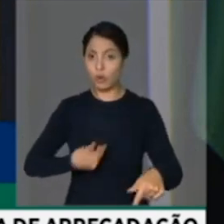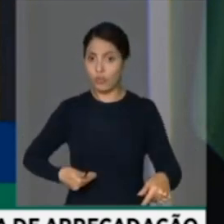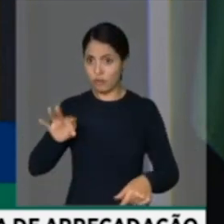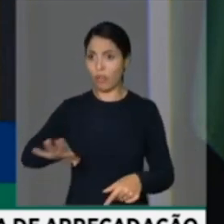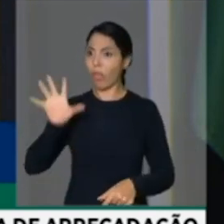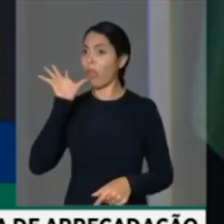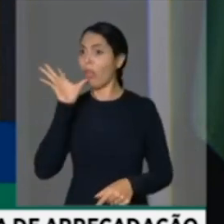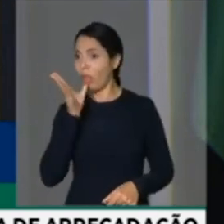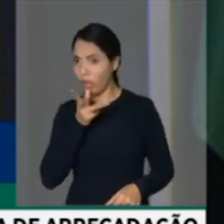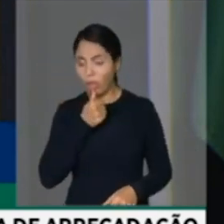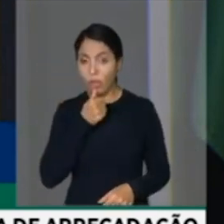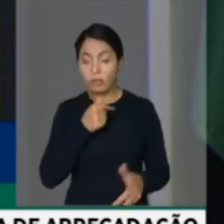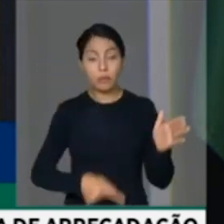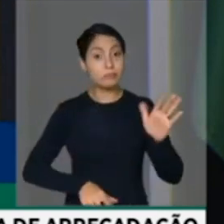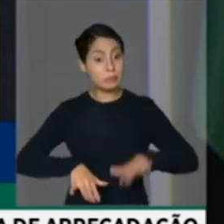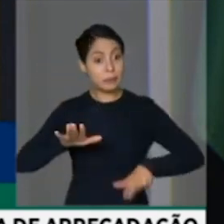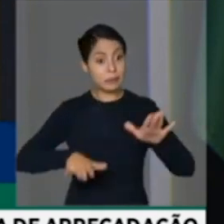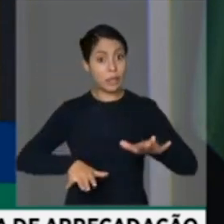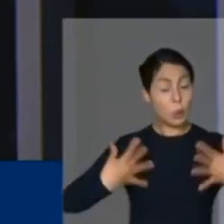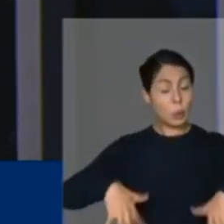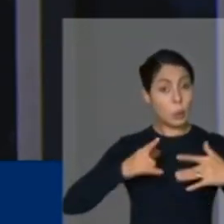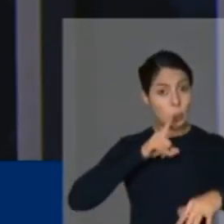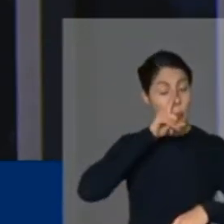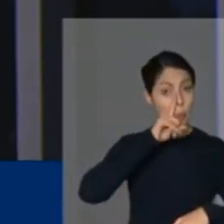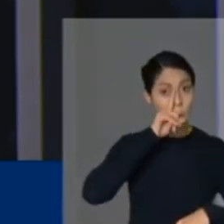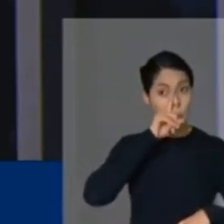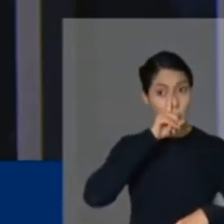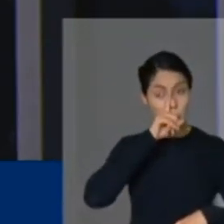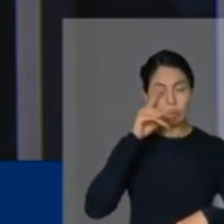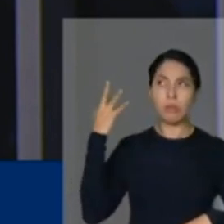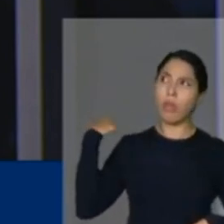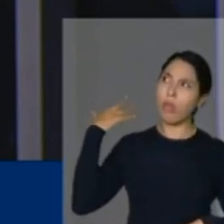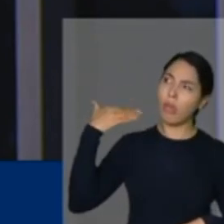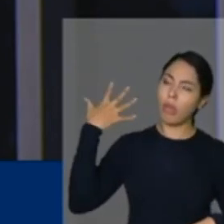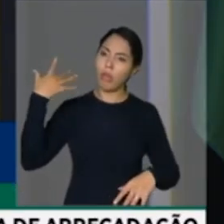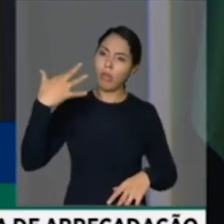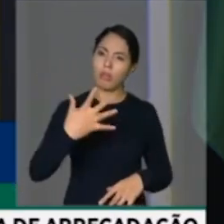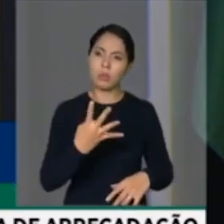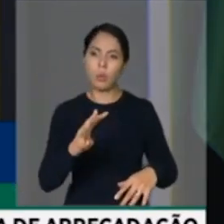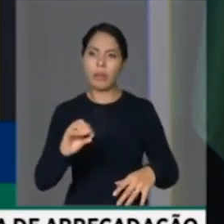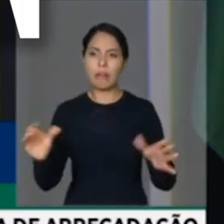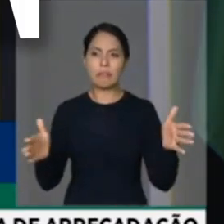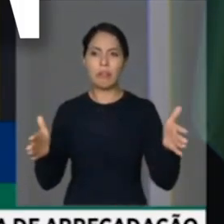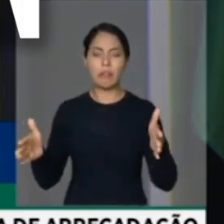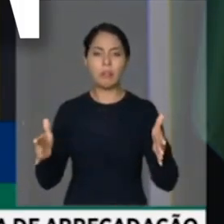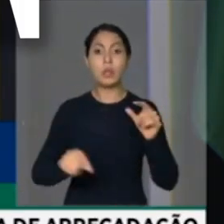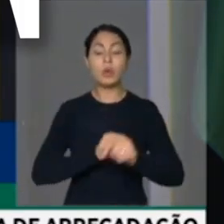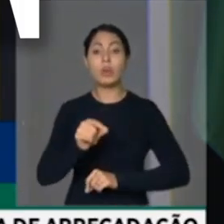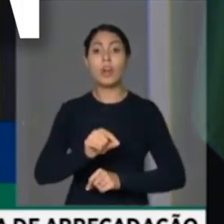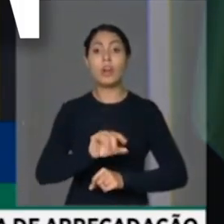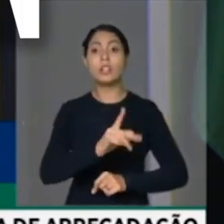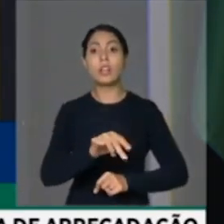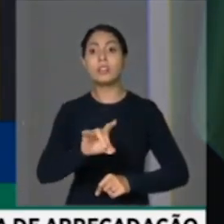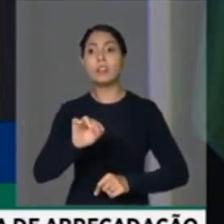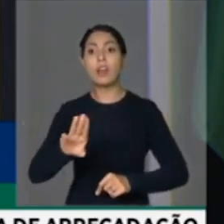E a gente corre o risco de, pela primeira vez também, desde pelo menos a nova república, ter o risco de shutdown, que é basicamente o governo